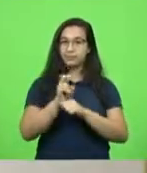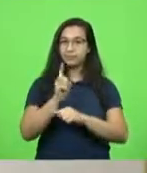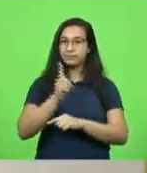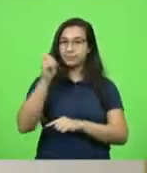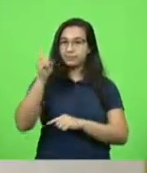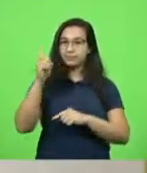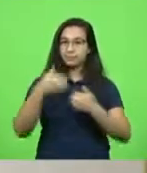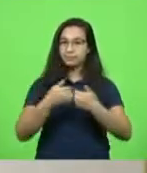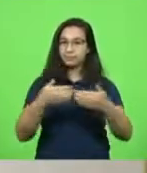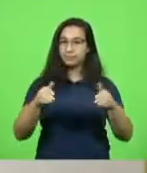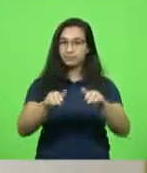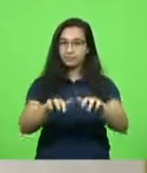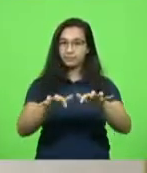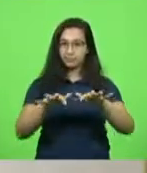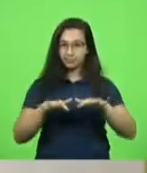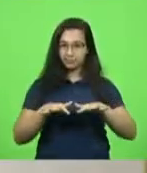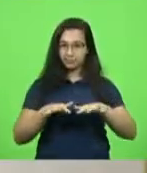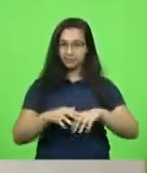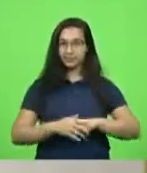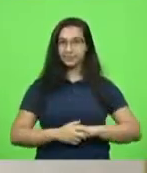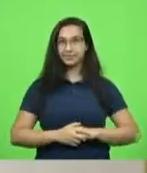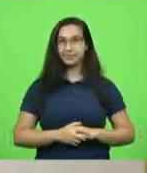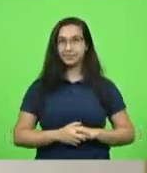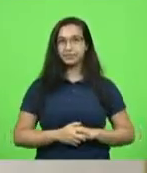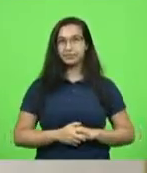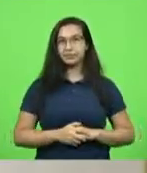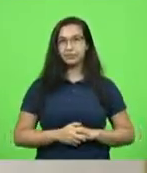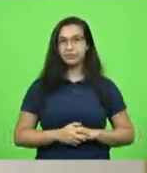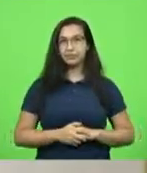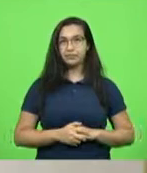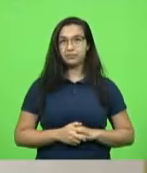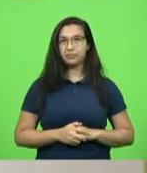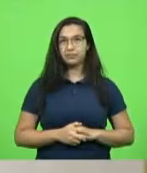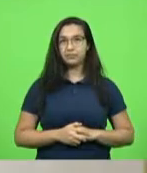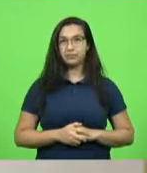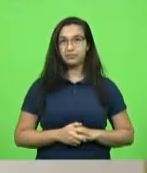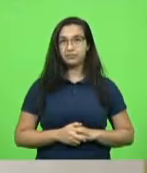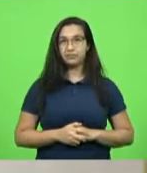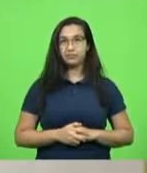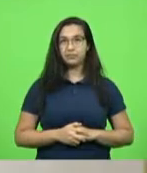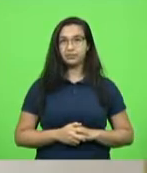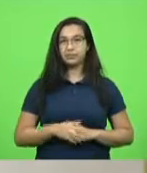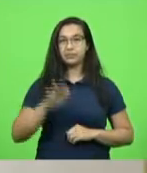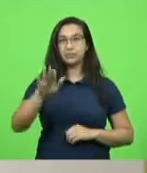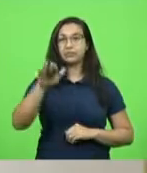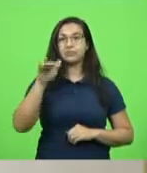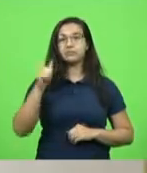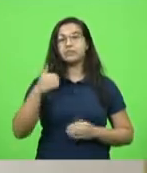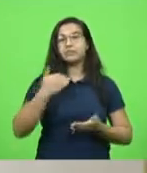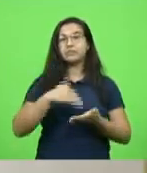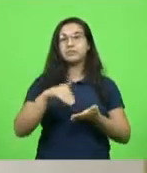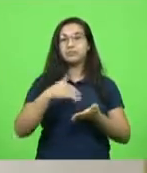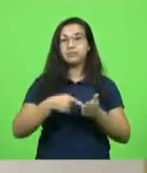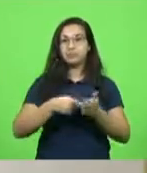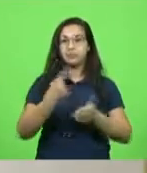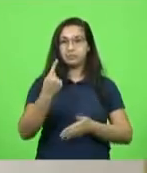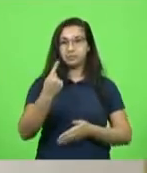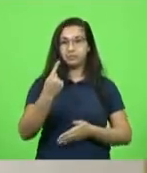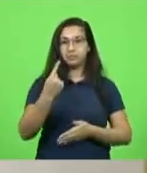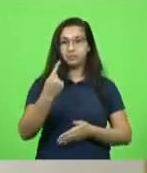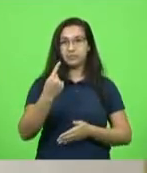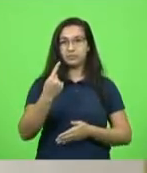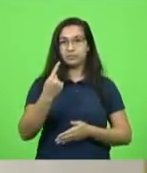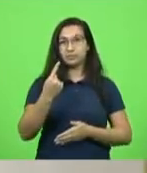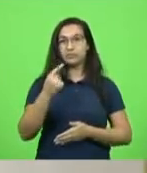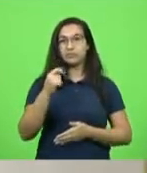declaro aberta a presente sessão e convoca o senhor secretário 1º secretário